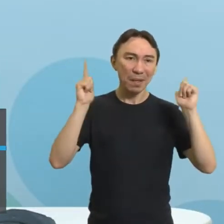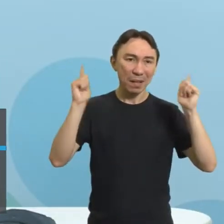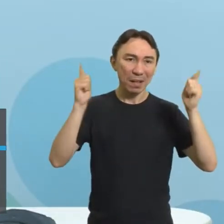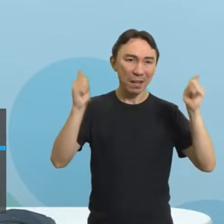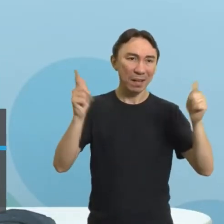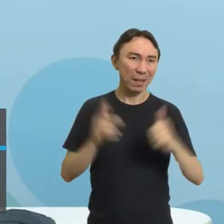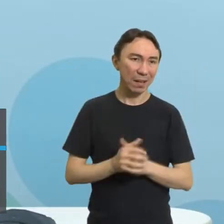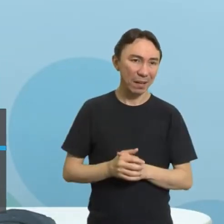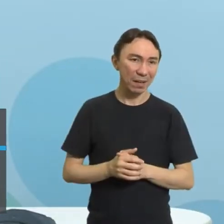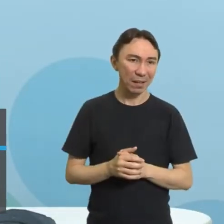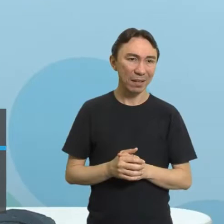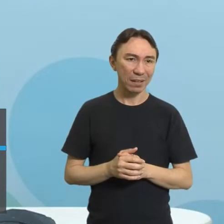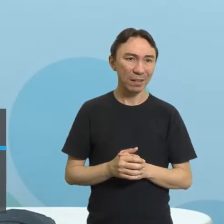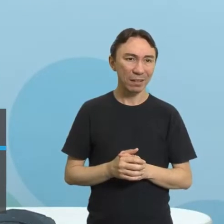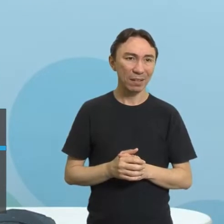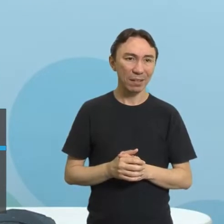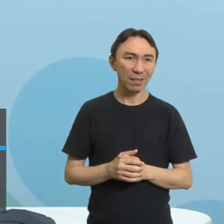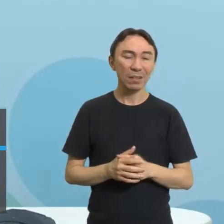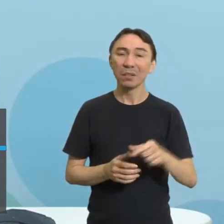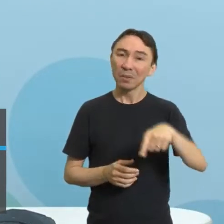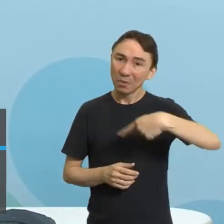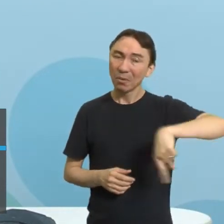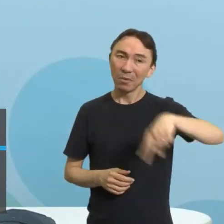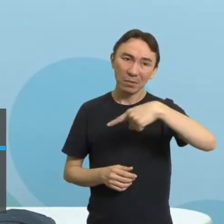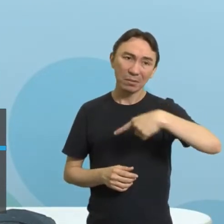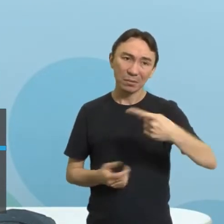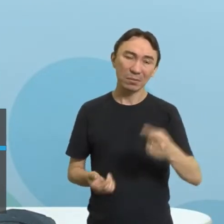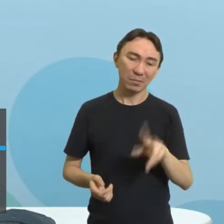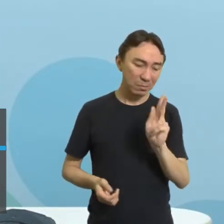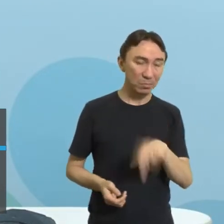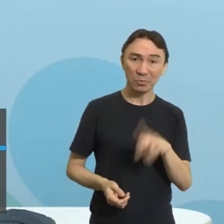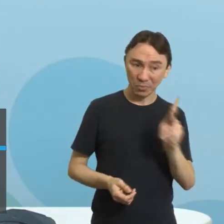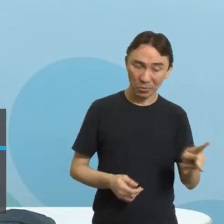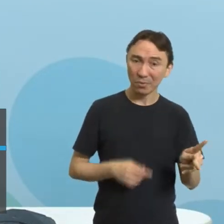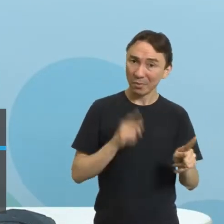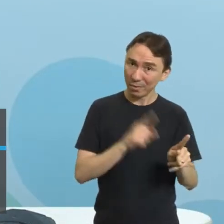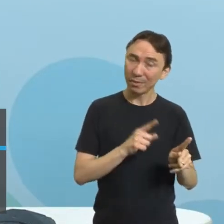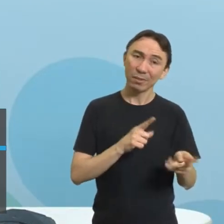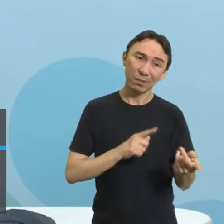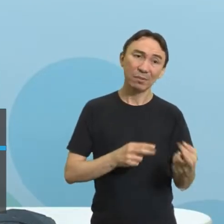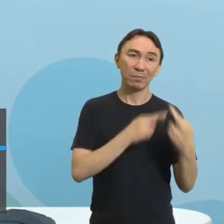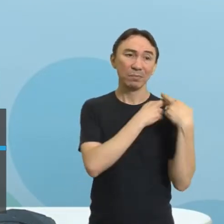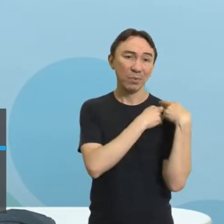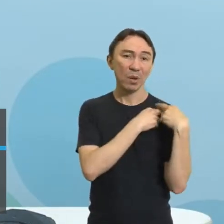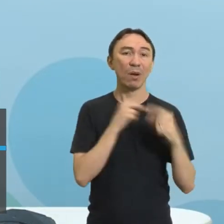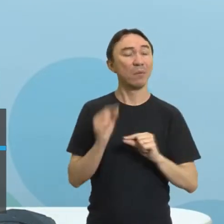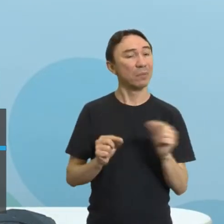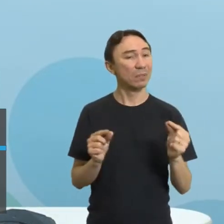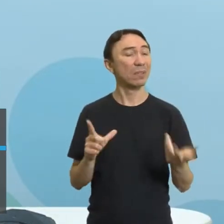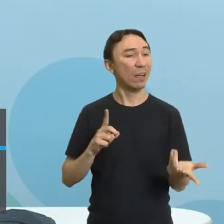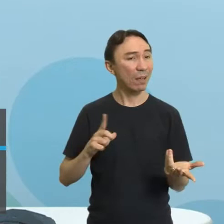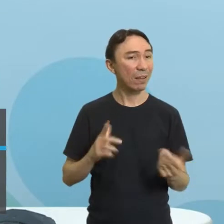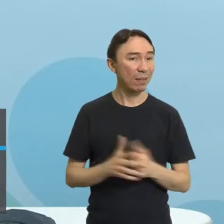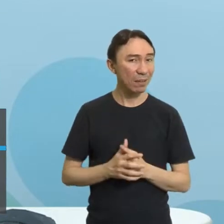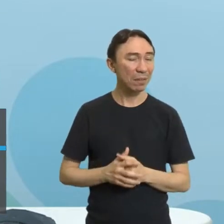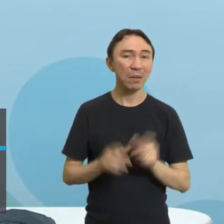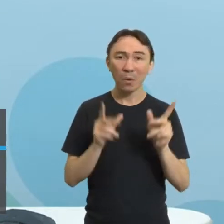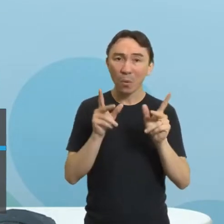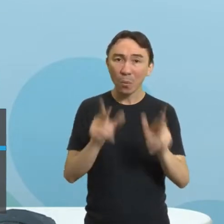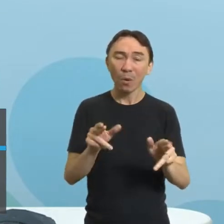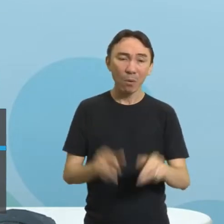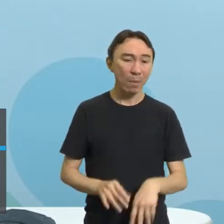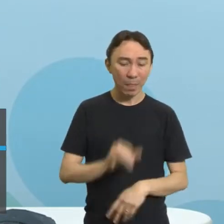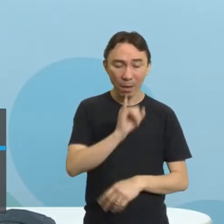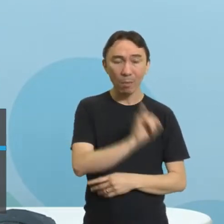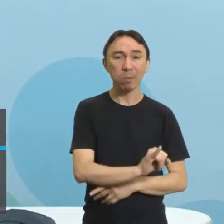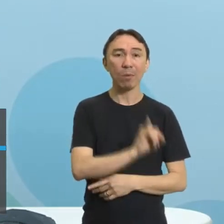entra o nosso papel, né? O papel do professor ou da professora, que vai ser o instrutor, que vai